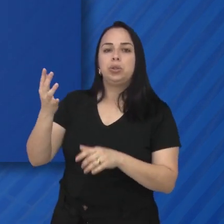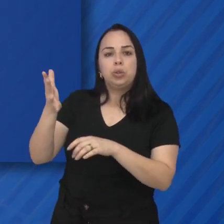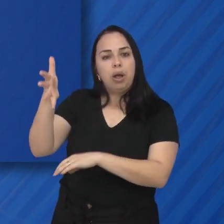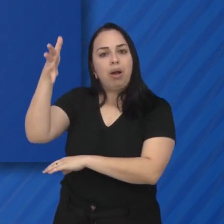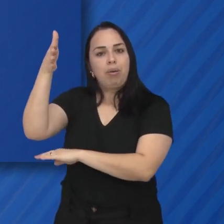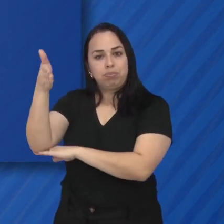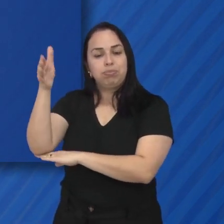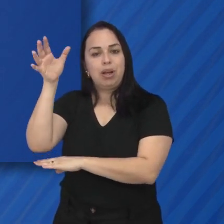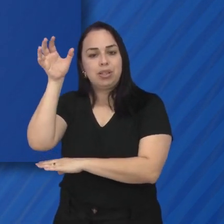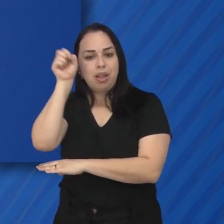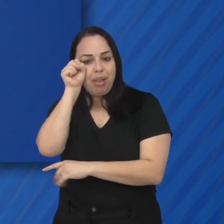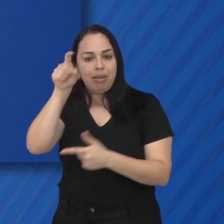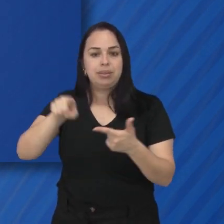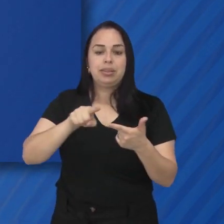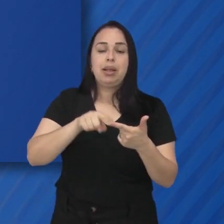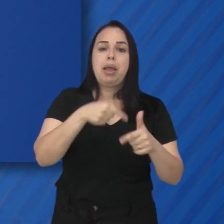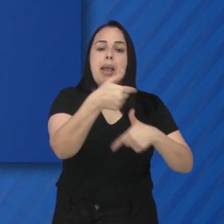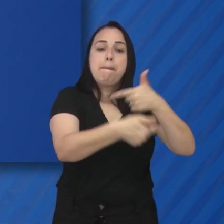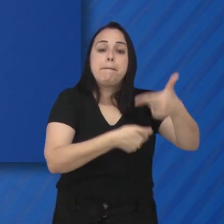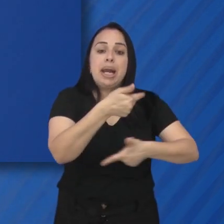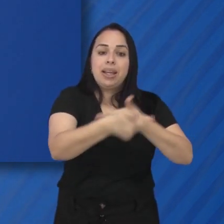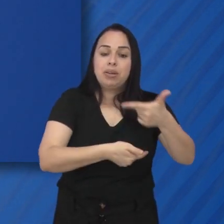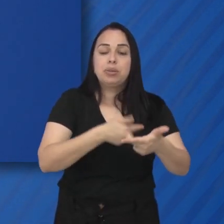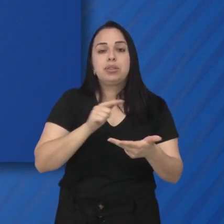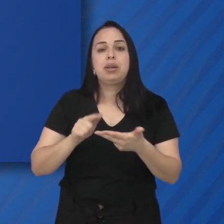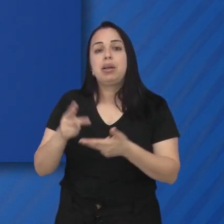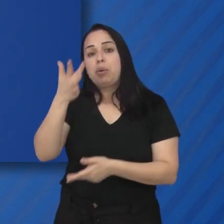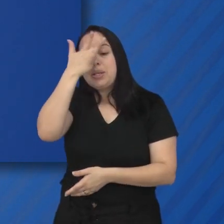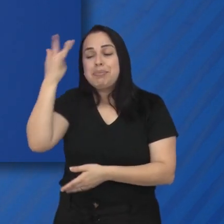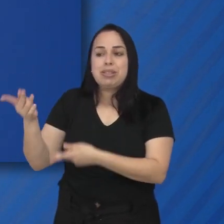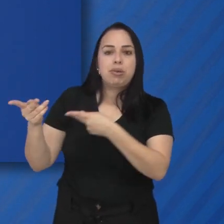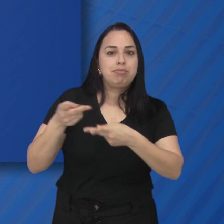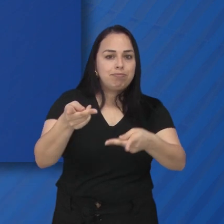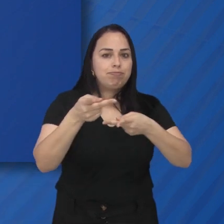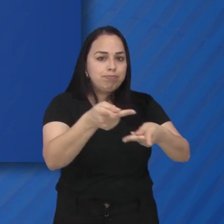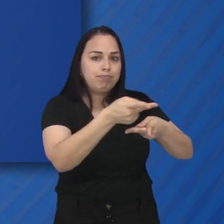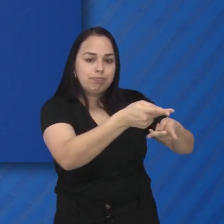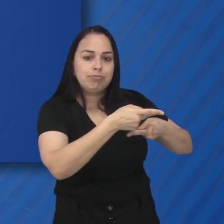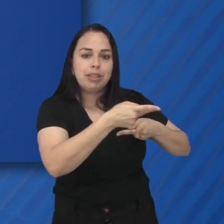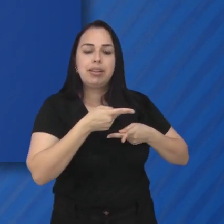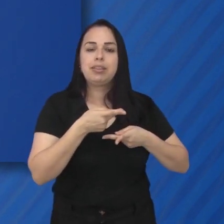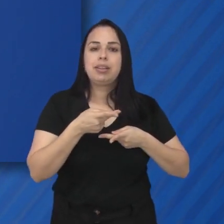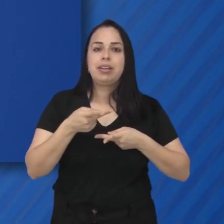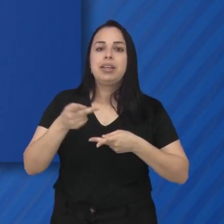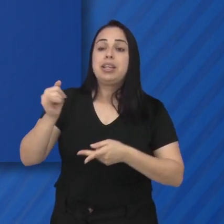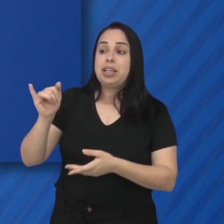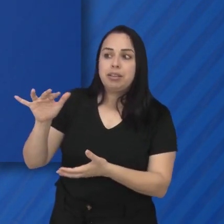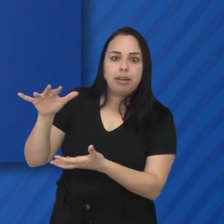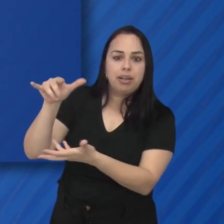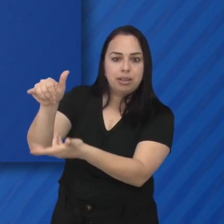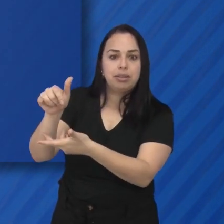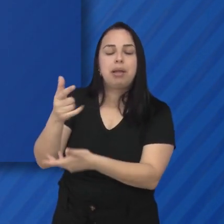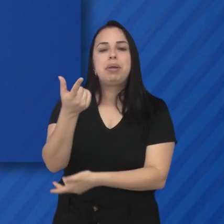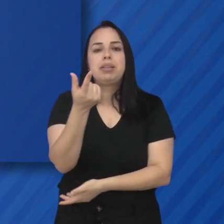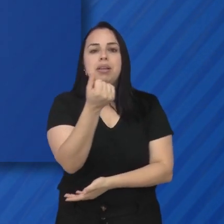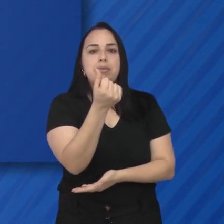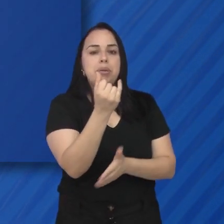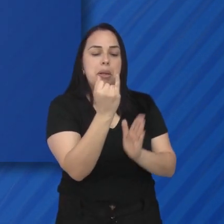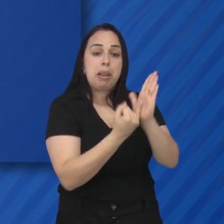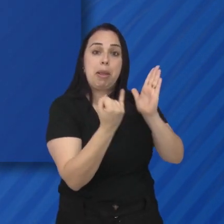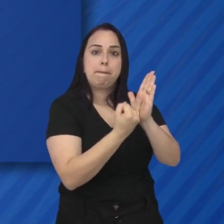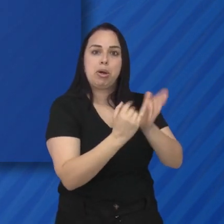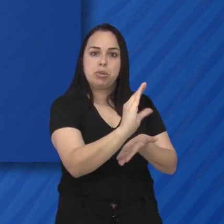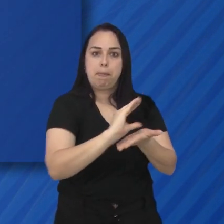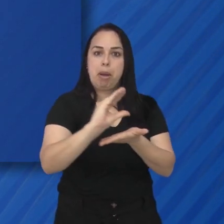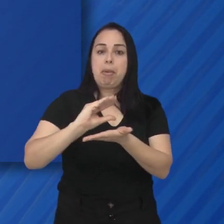de hospedagens, empregos gerados, número de visitantes domésticos e internacionais e arrecadação